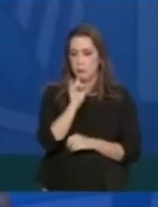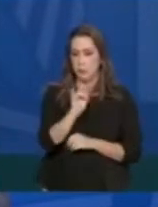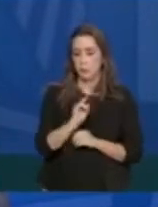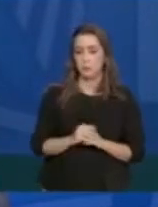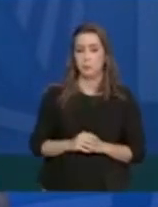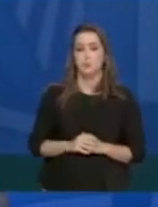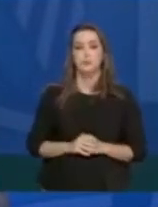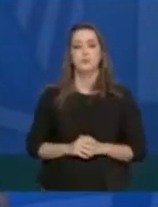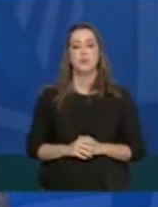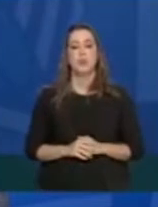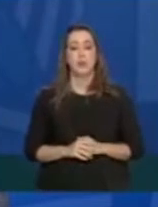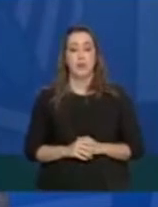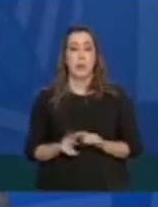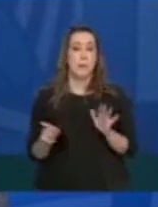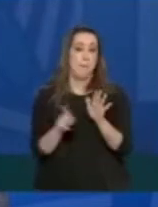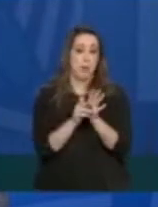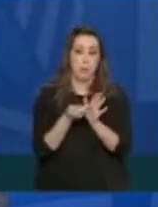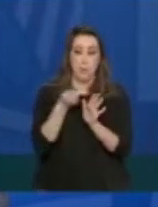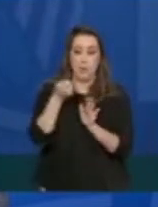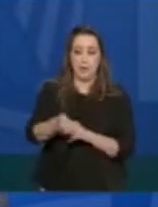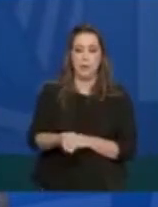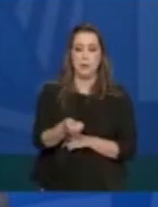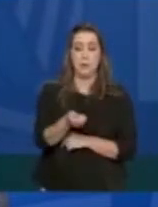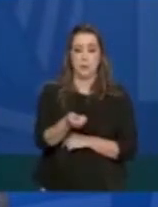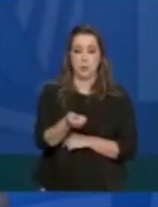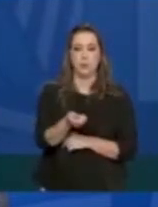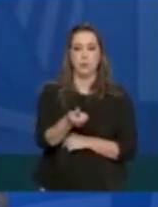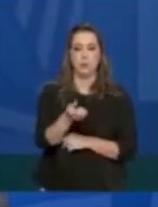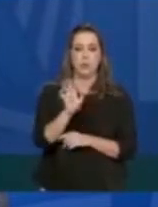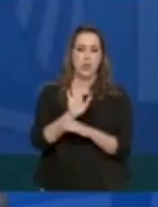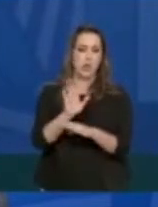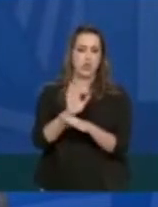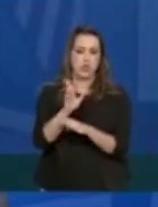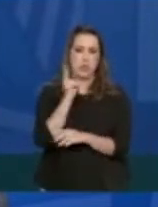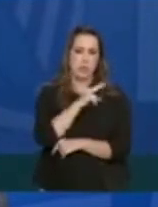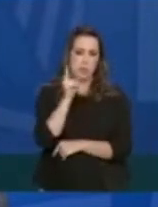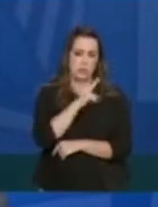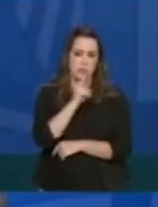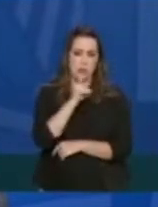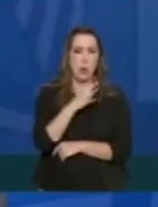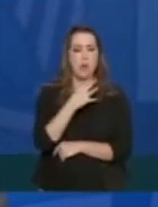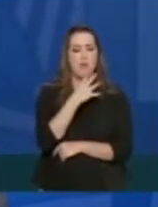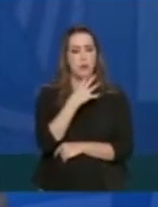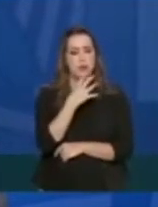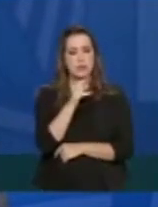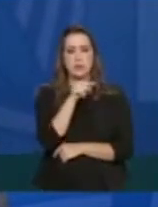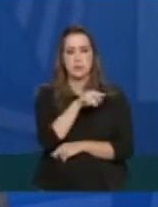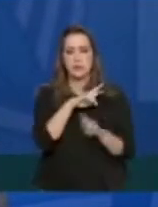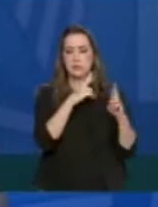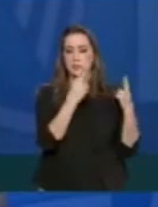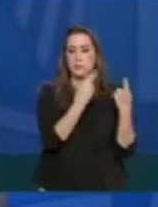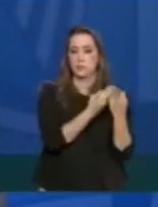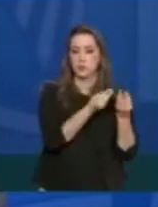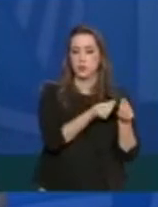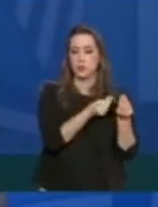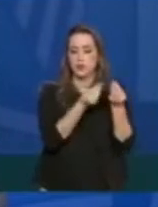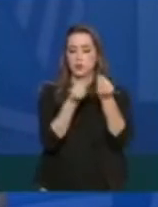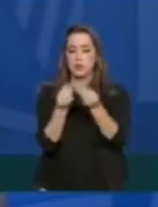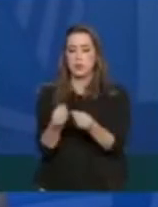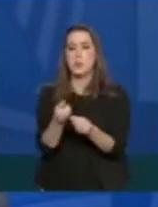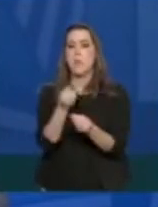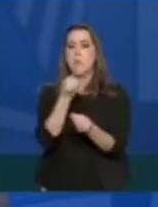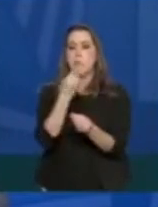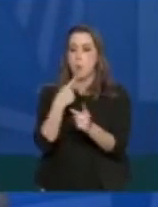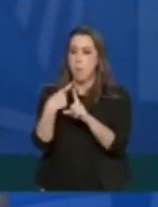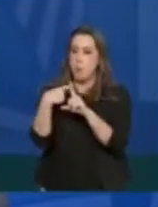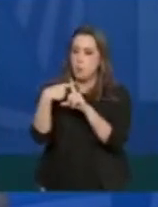própria distribuição do auxílio de R$600 por mês foi reconhecido na reunião que trouxe um impacto